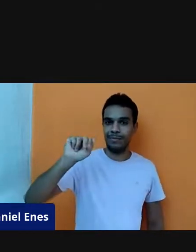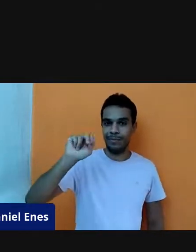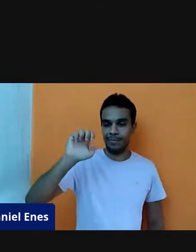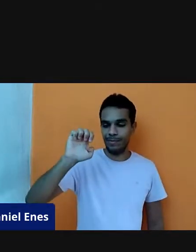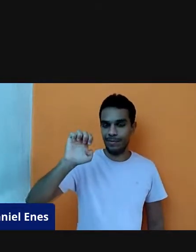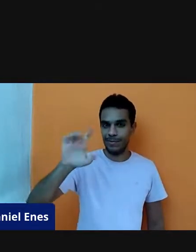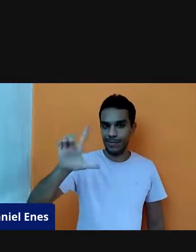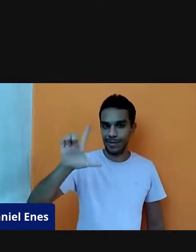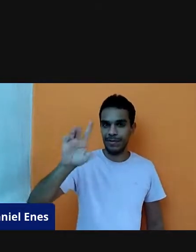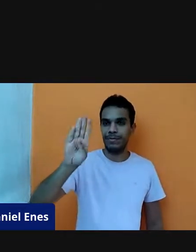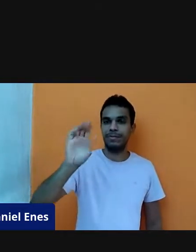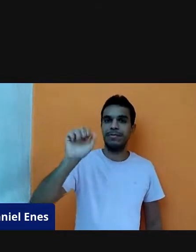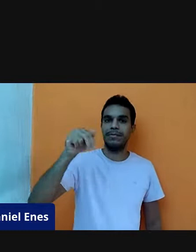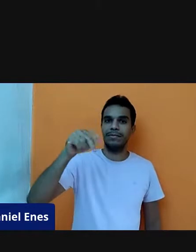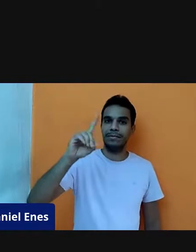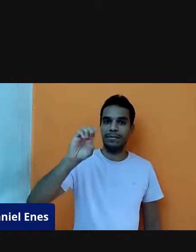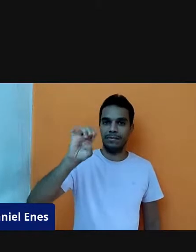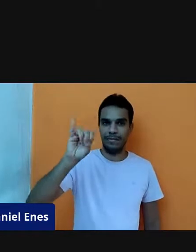apesar de